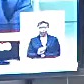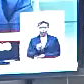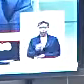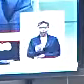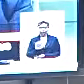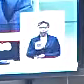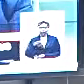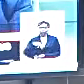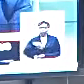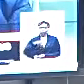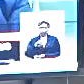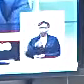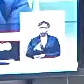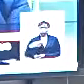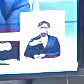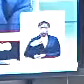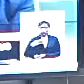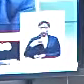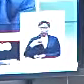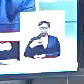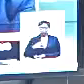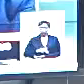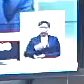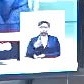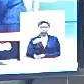deib 3 minutos